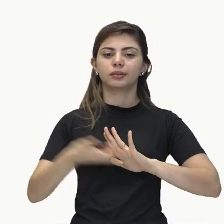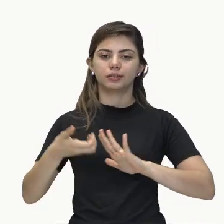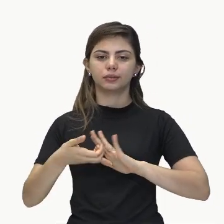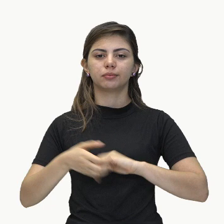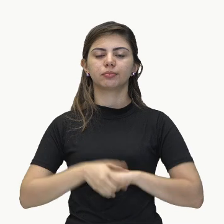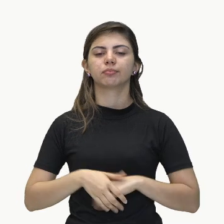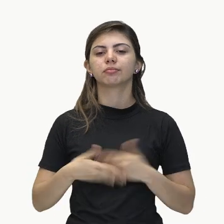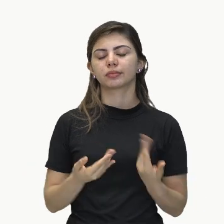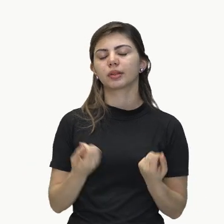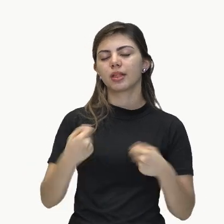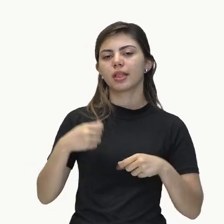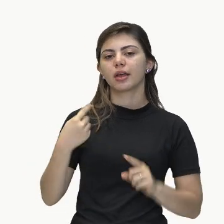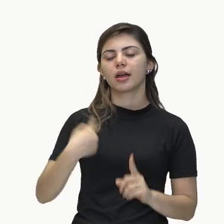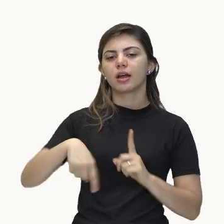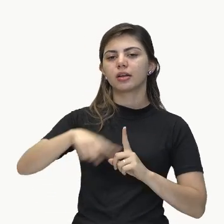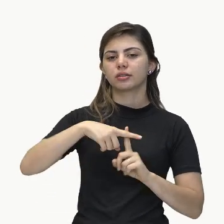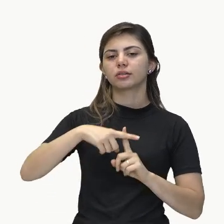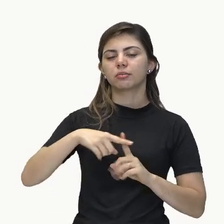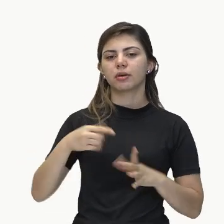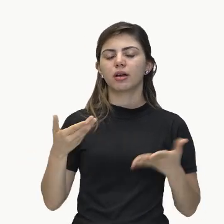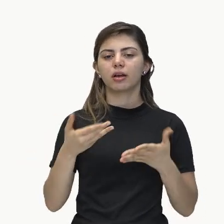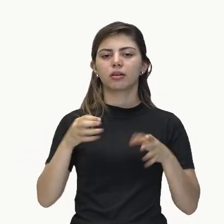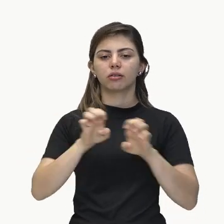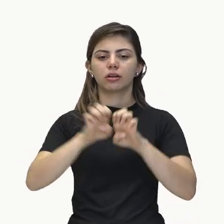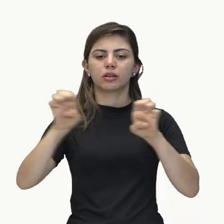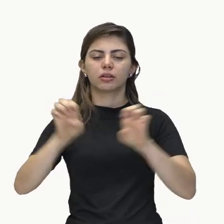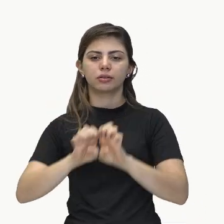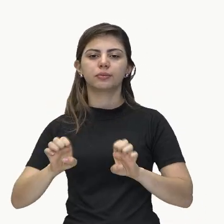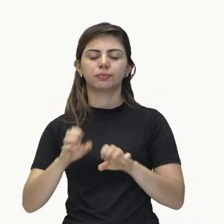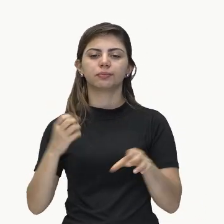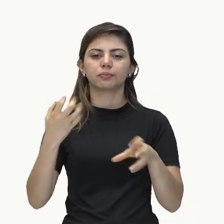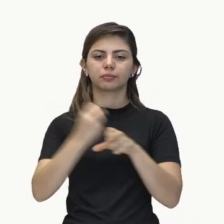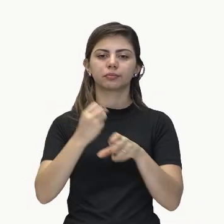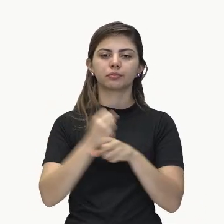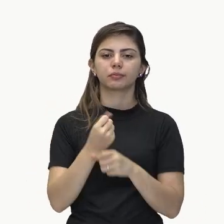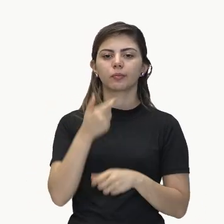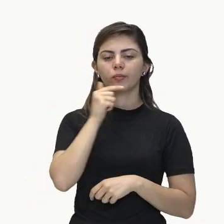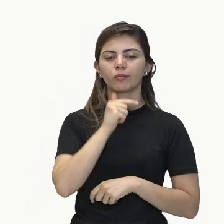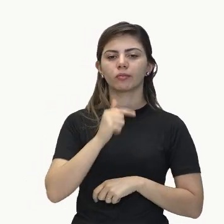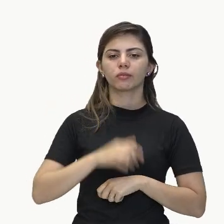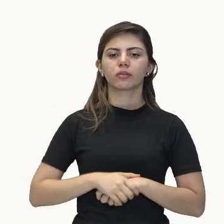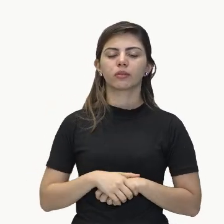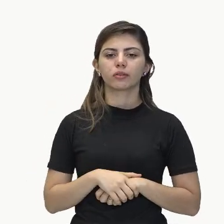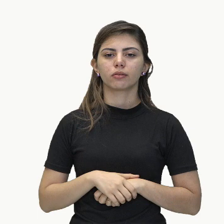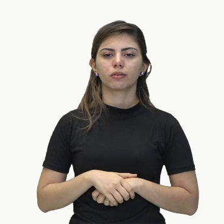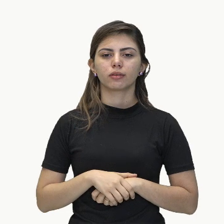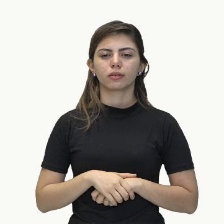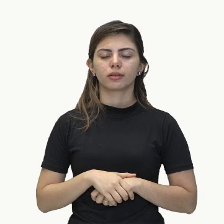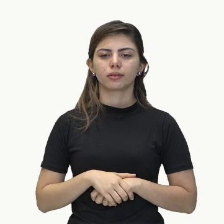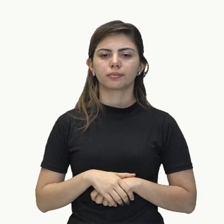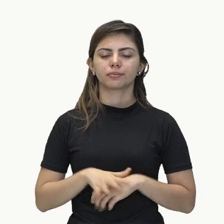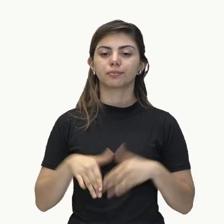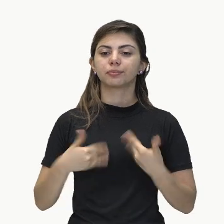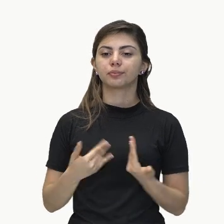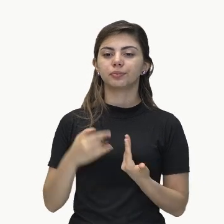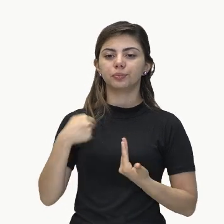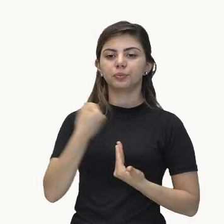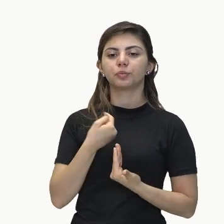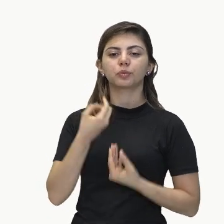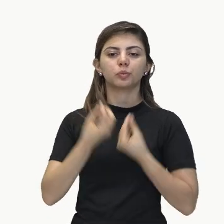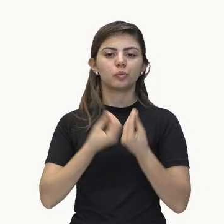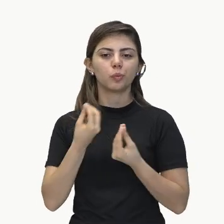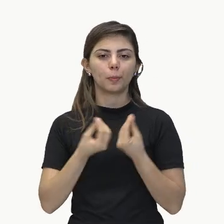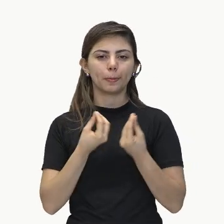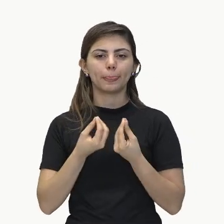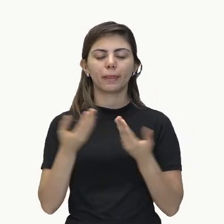somar o meu sistema, né? As minhas duas equações. E aí, eu vou chegar a fazer agora o